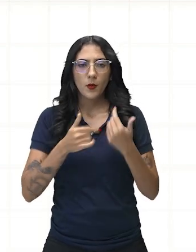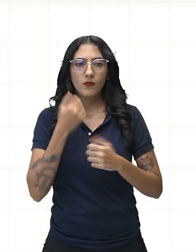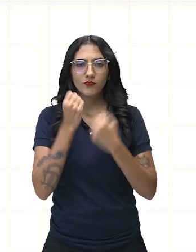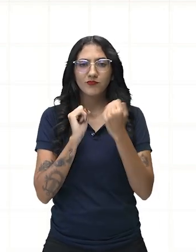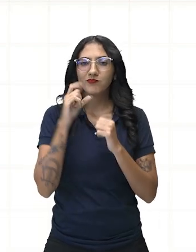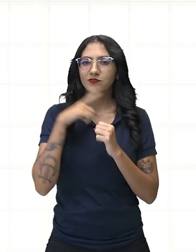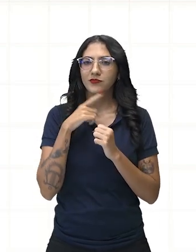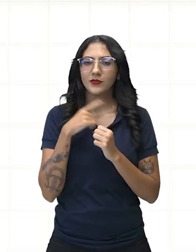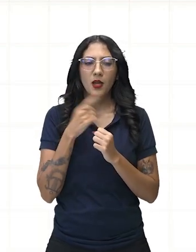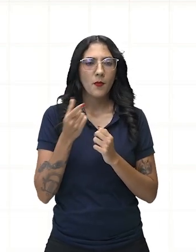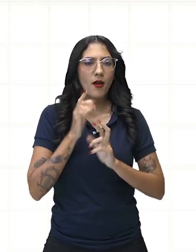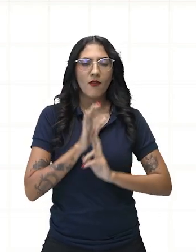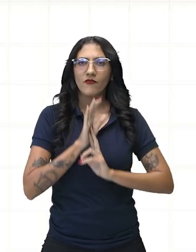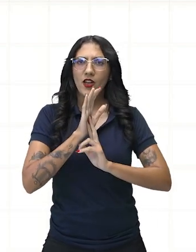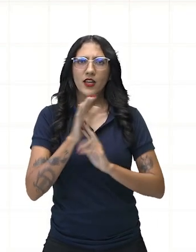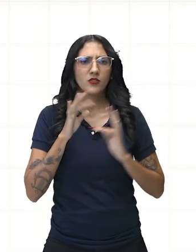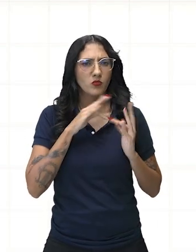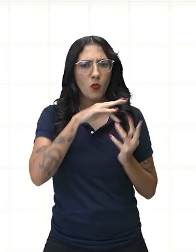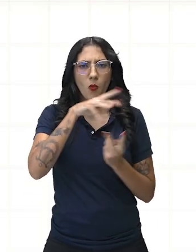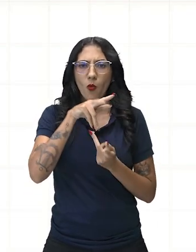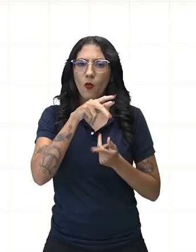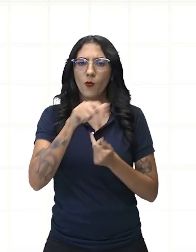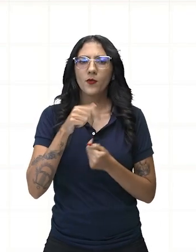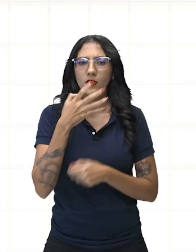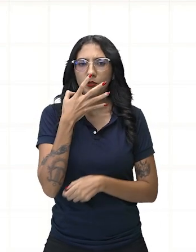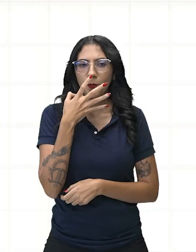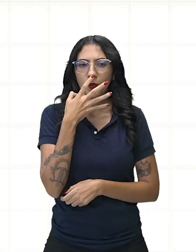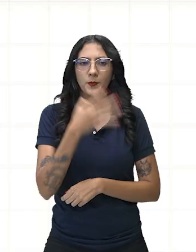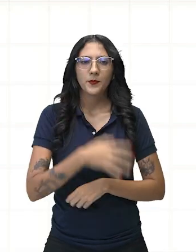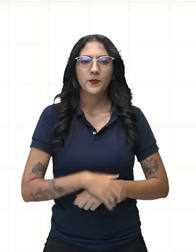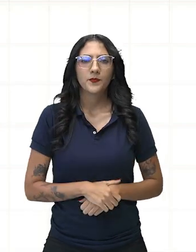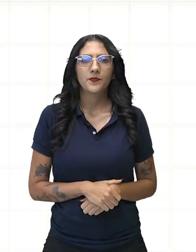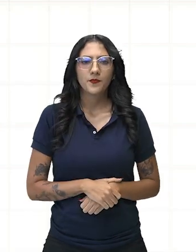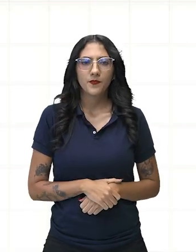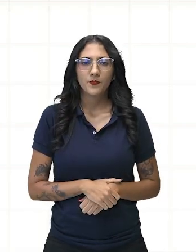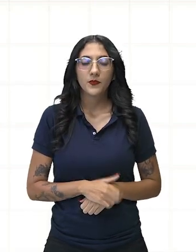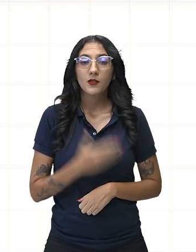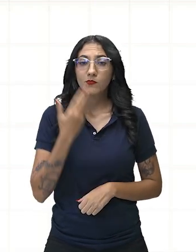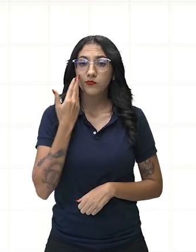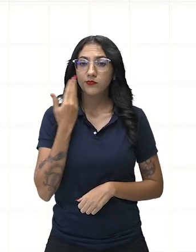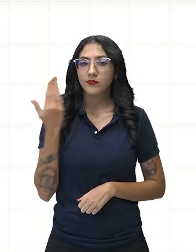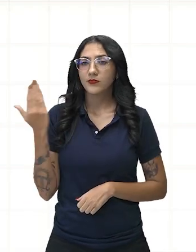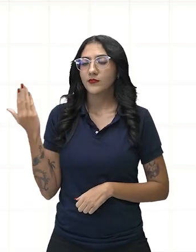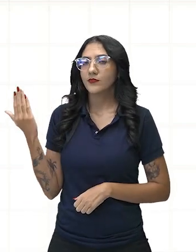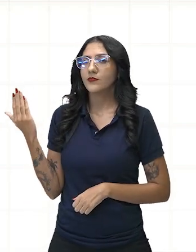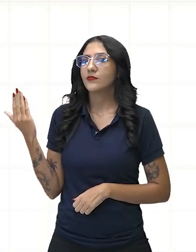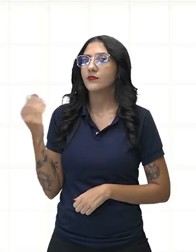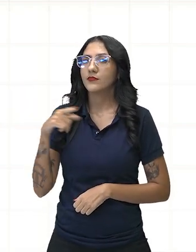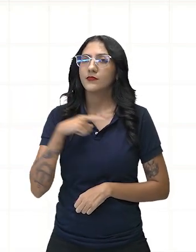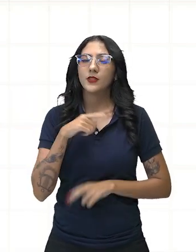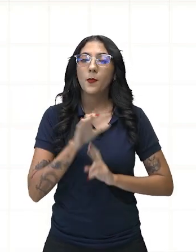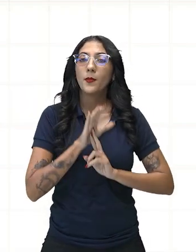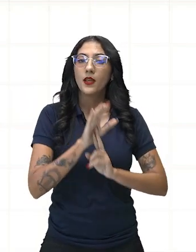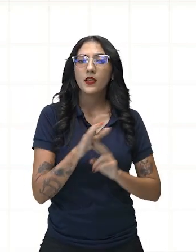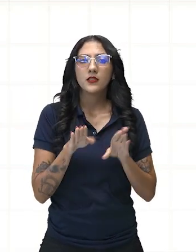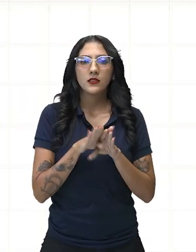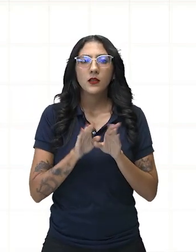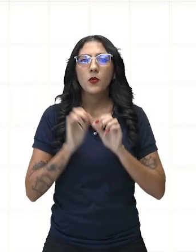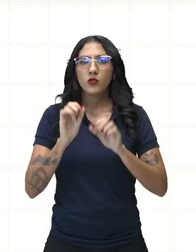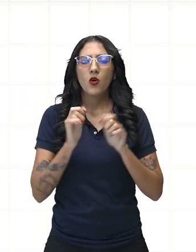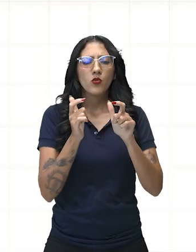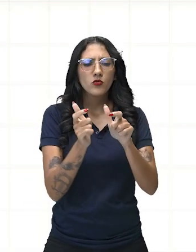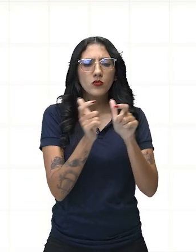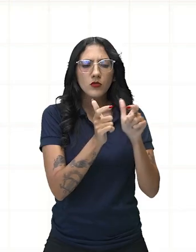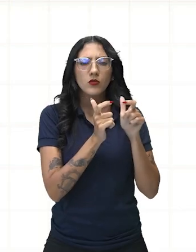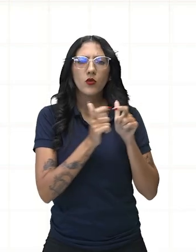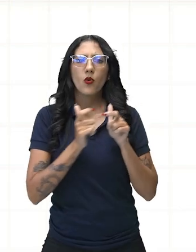uma referência no mundo todo. Prosseguindo, a gente tem um mapa aqui que destacam, em especial, os centros